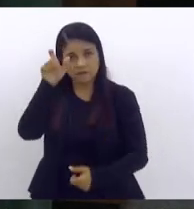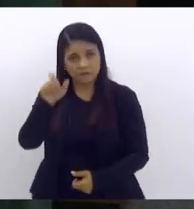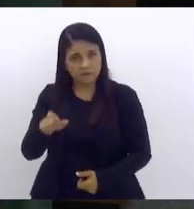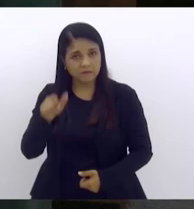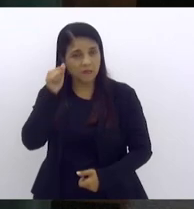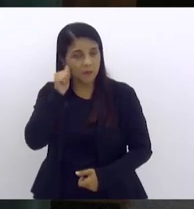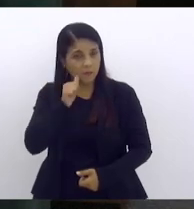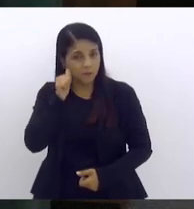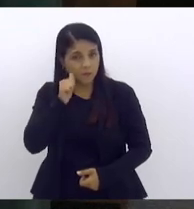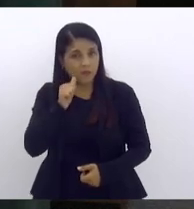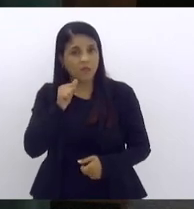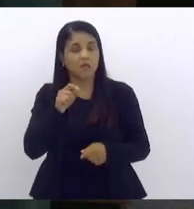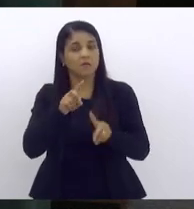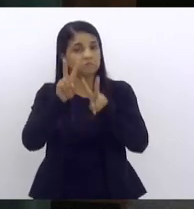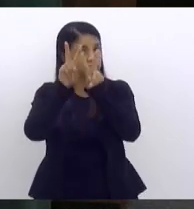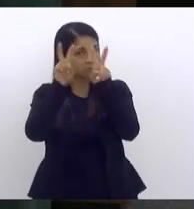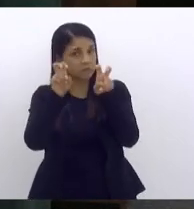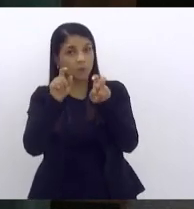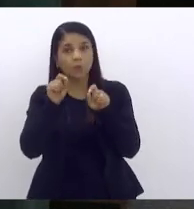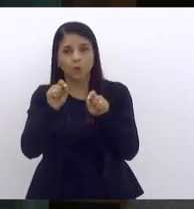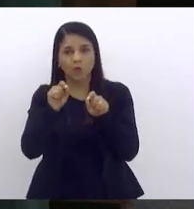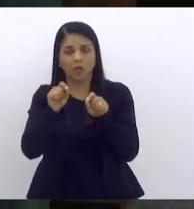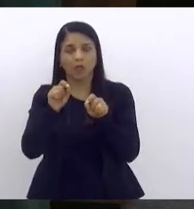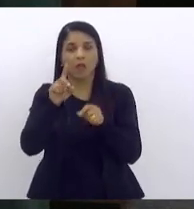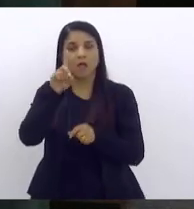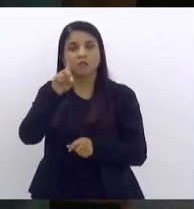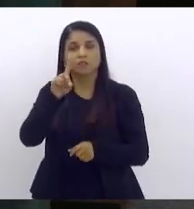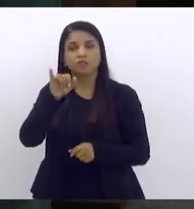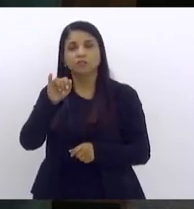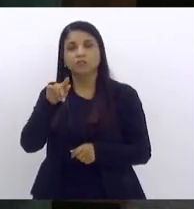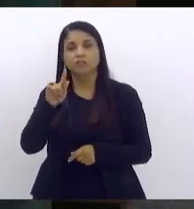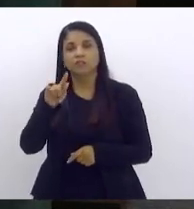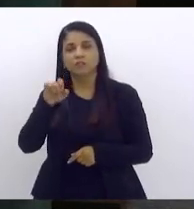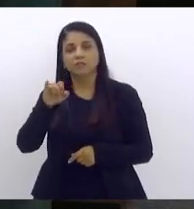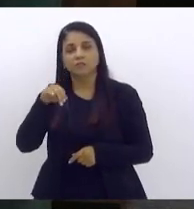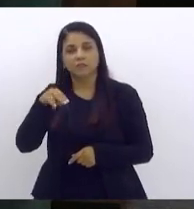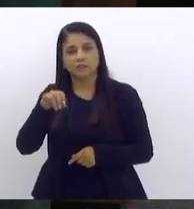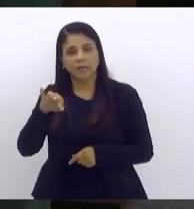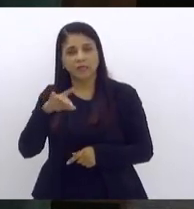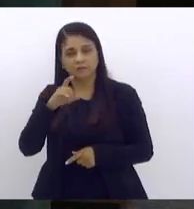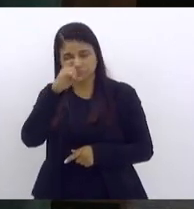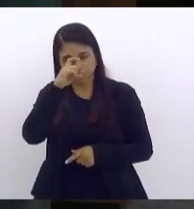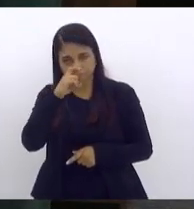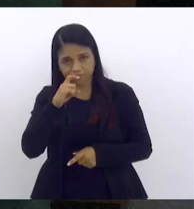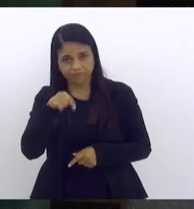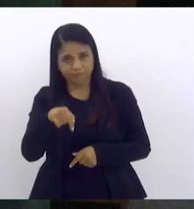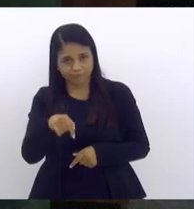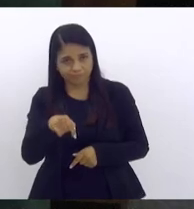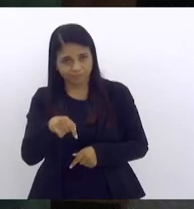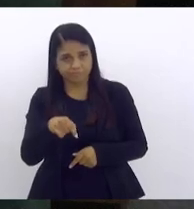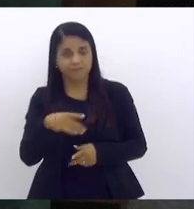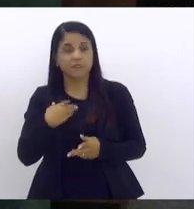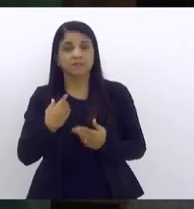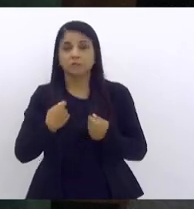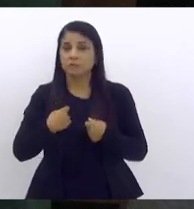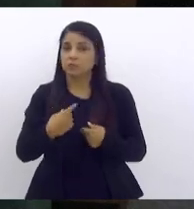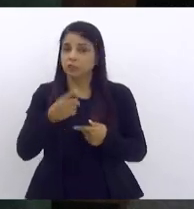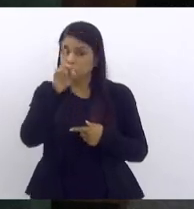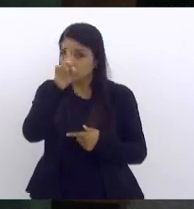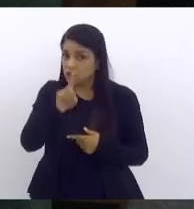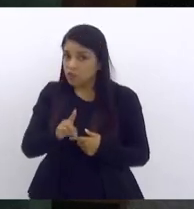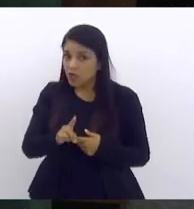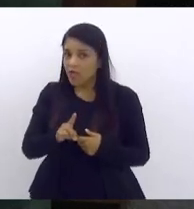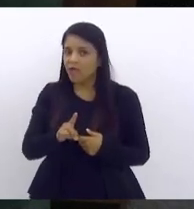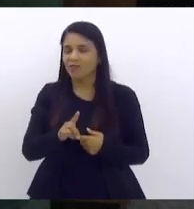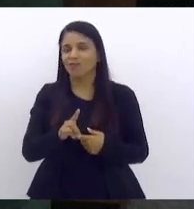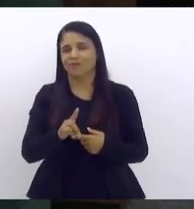e tematizamos exatamente a dignidade menstrual. E para tematizar isso, a gente não pode fugir dos direitos